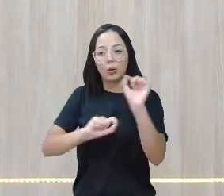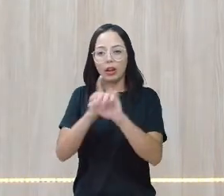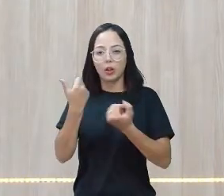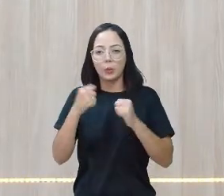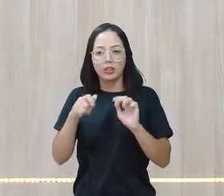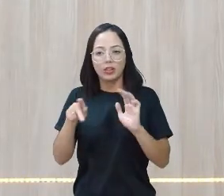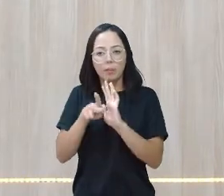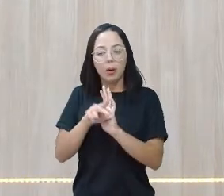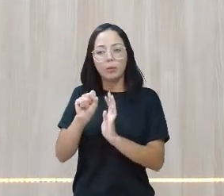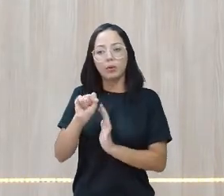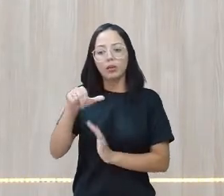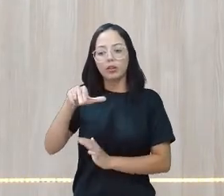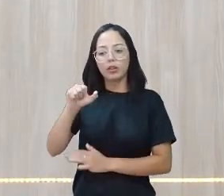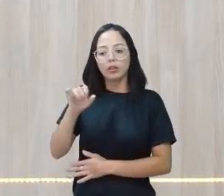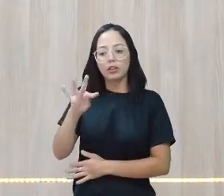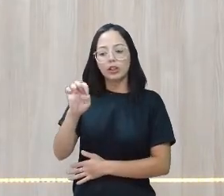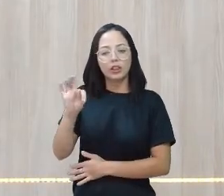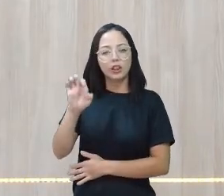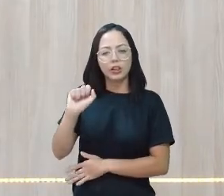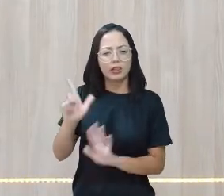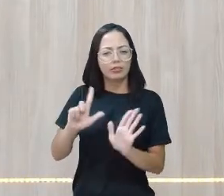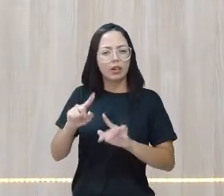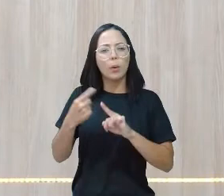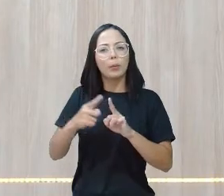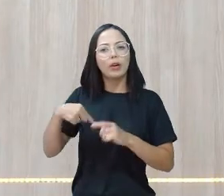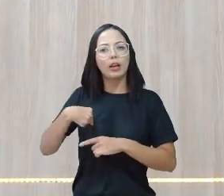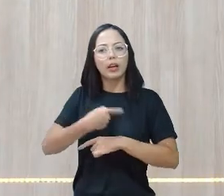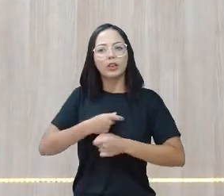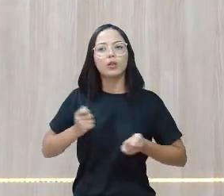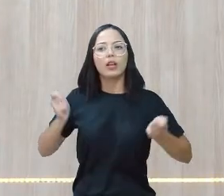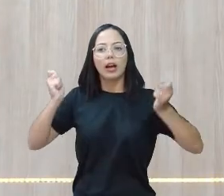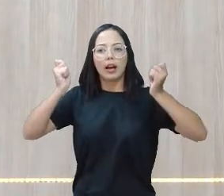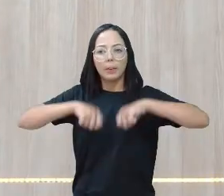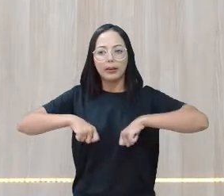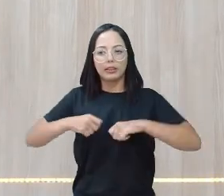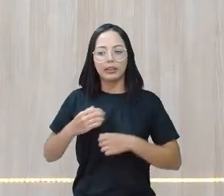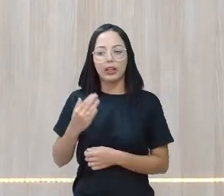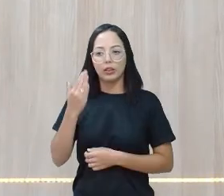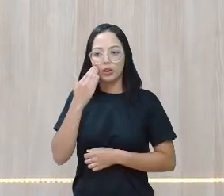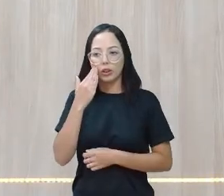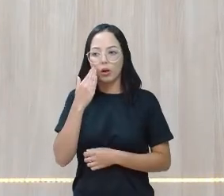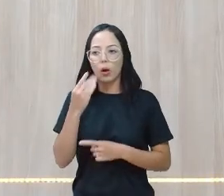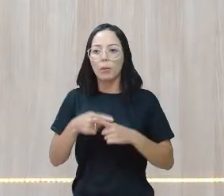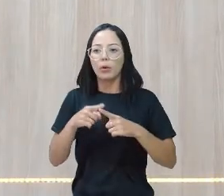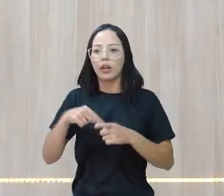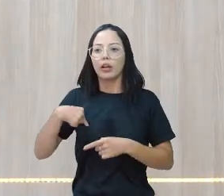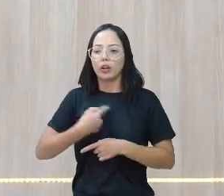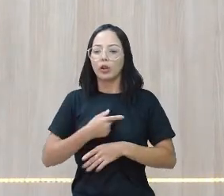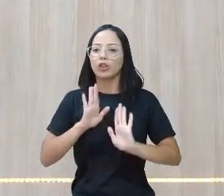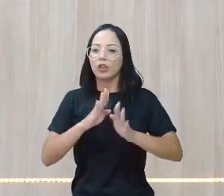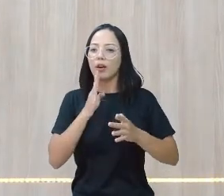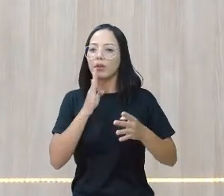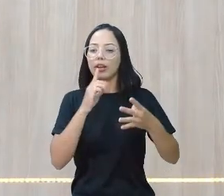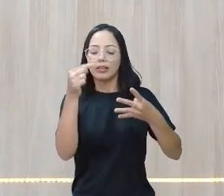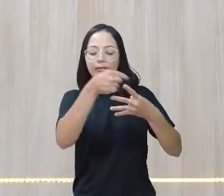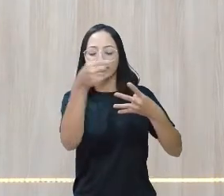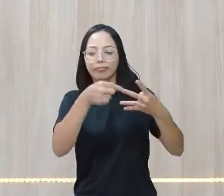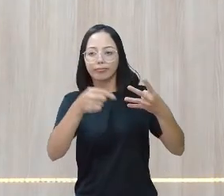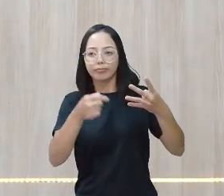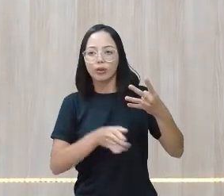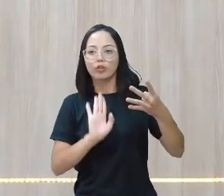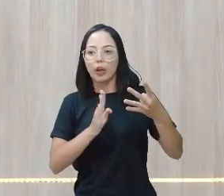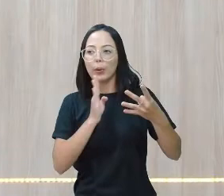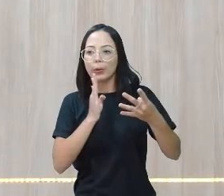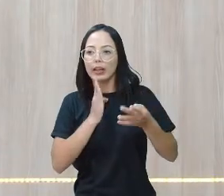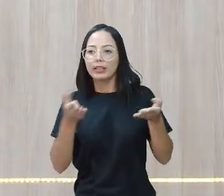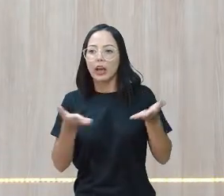ser sinesteta. A nossa capacidade, deixa eu adiantar um pouquinho, que a gente já conhece as propriedades do som, e a gente